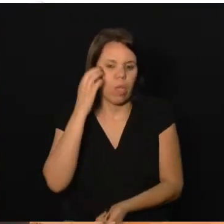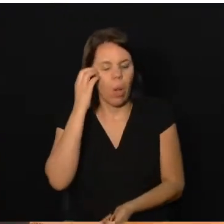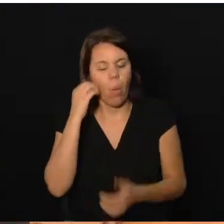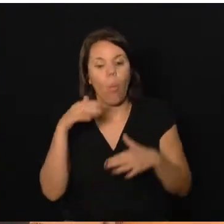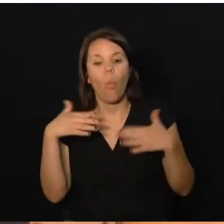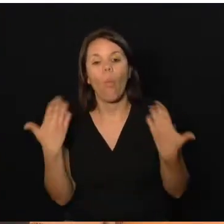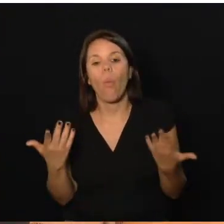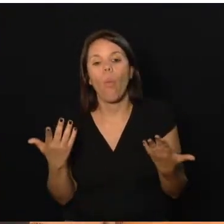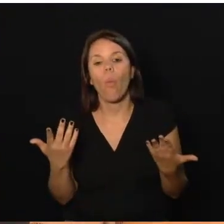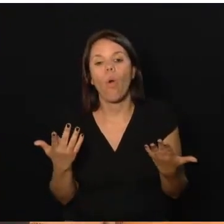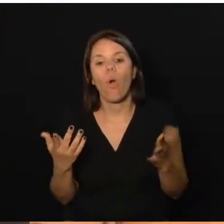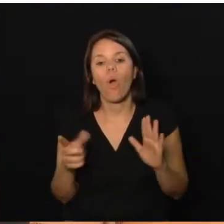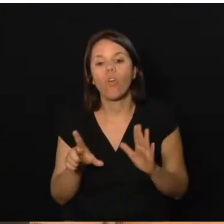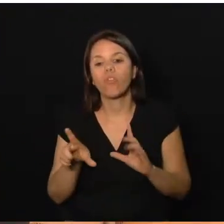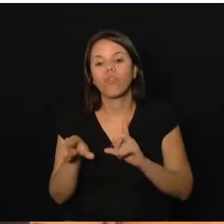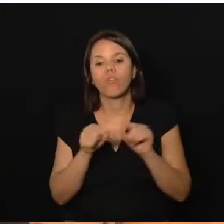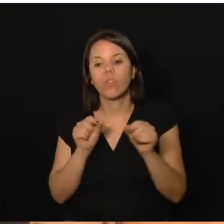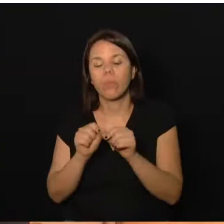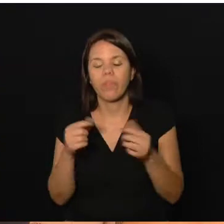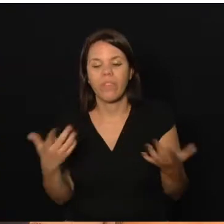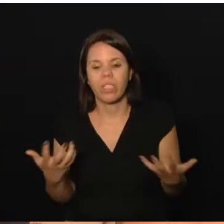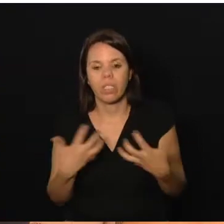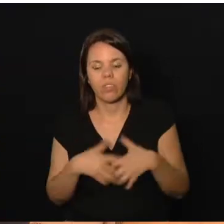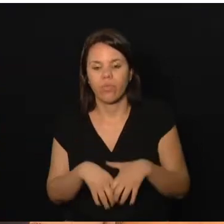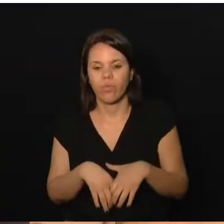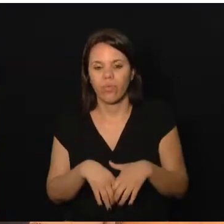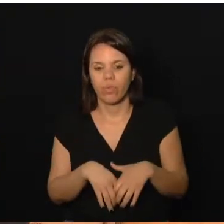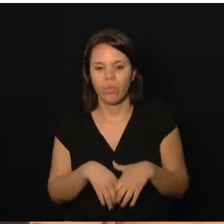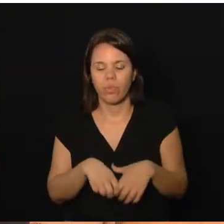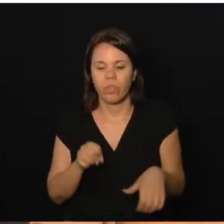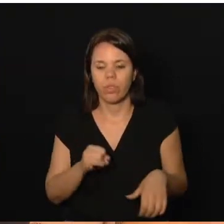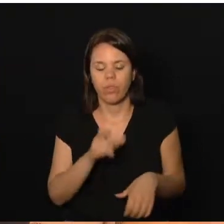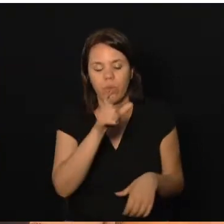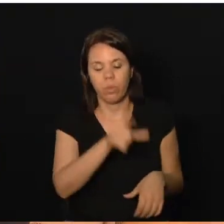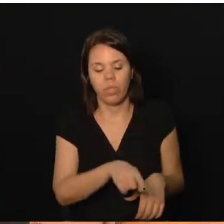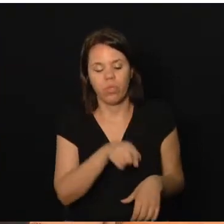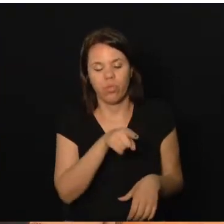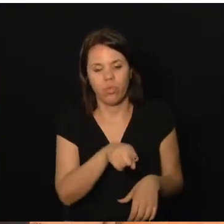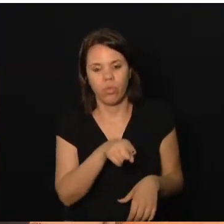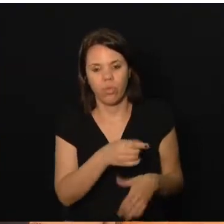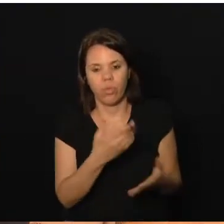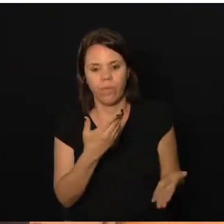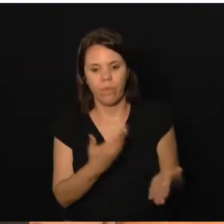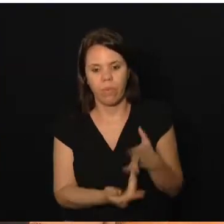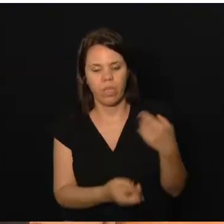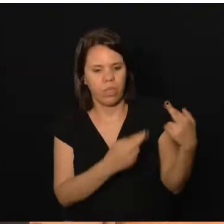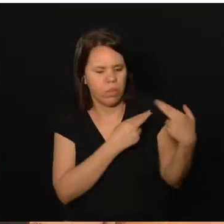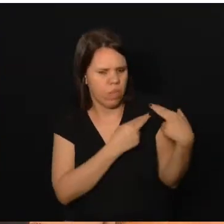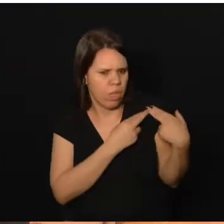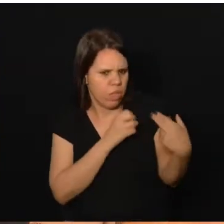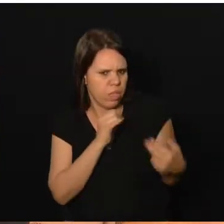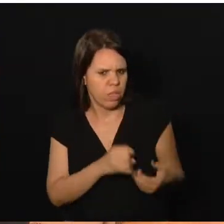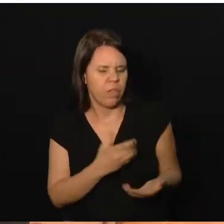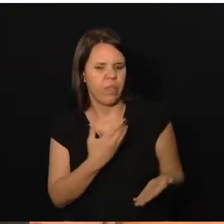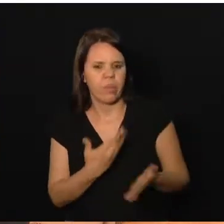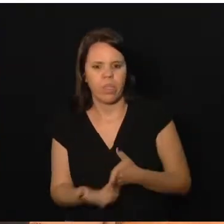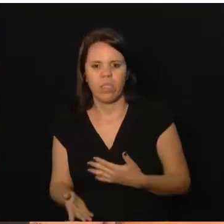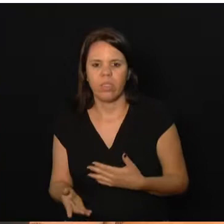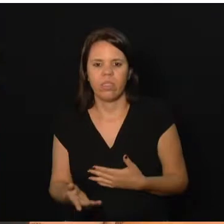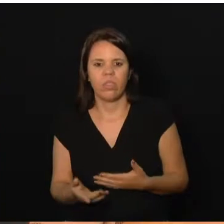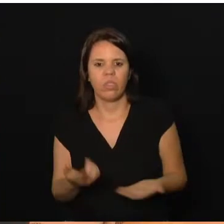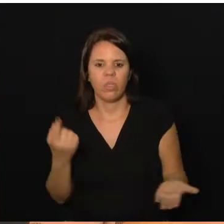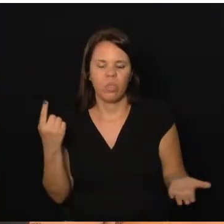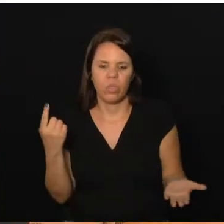deve ir. Se ele for realmente um dependente, ele vai começar a perder as suas responsabilidades. Ele vai